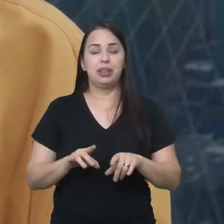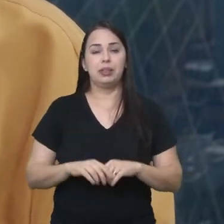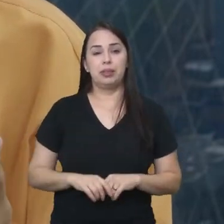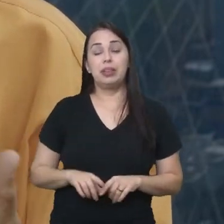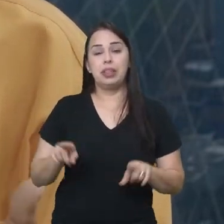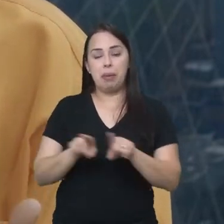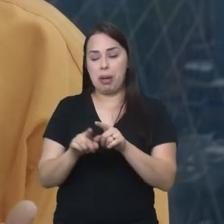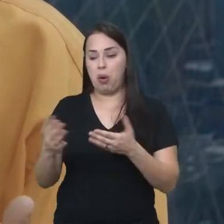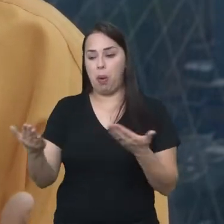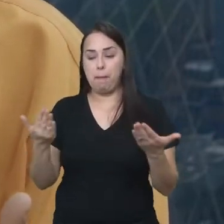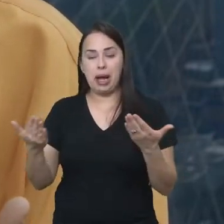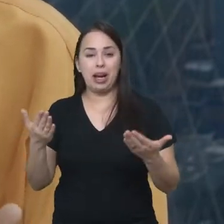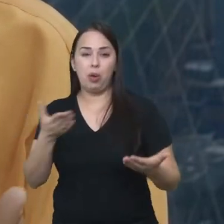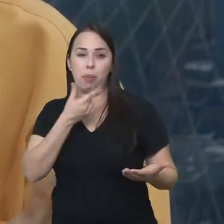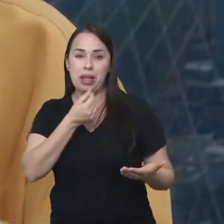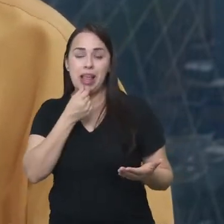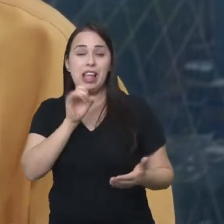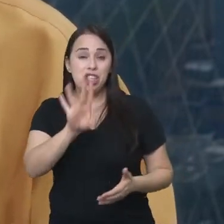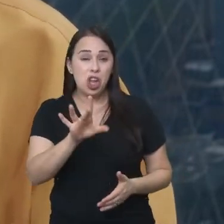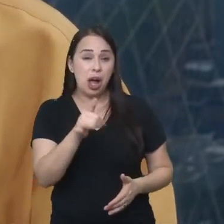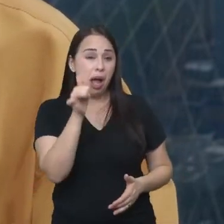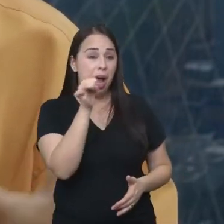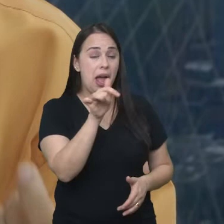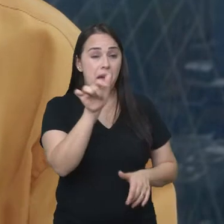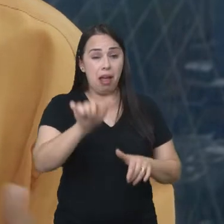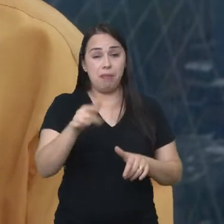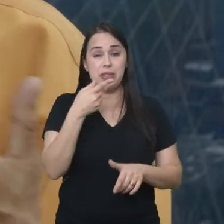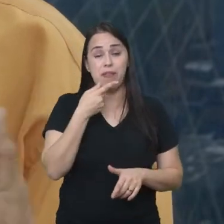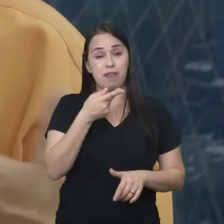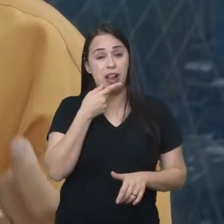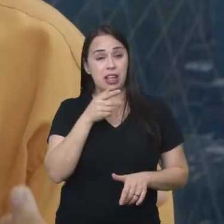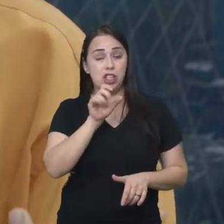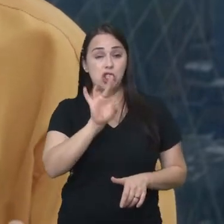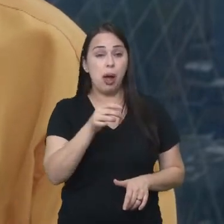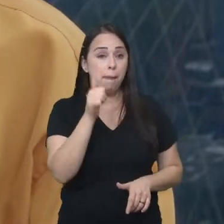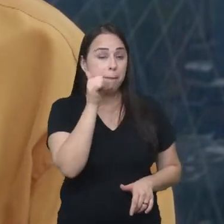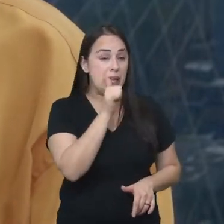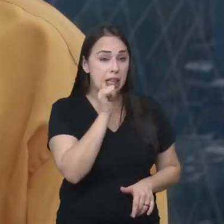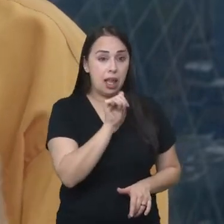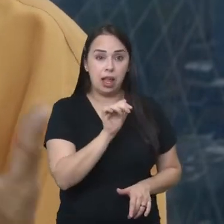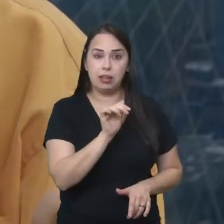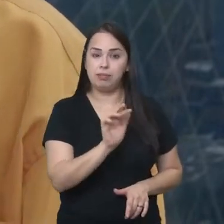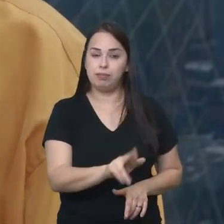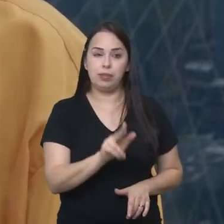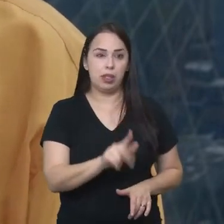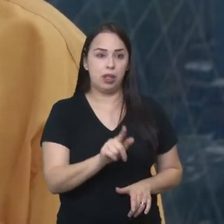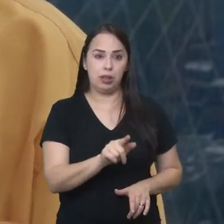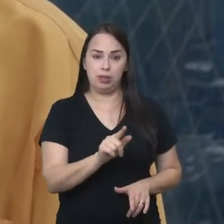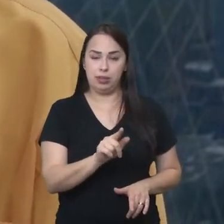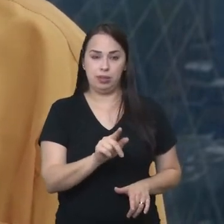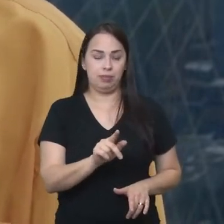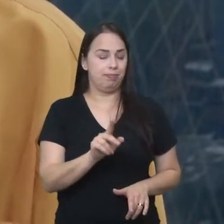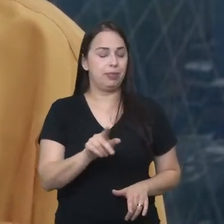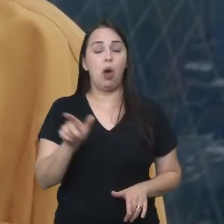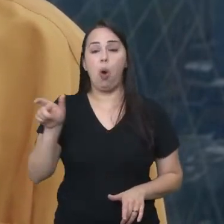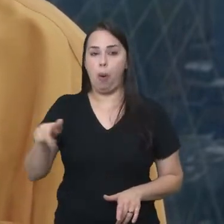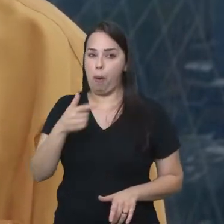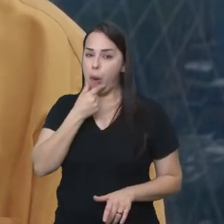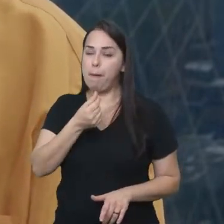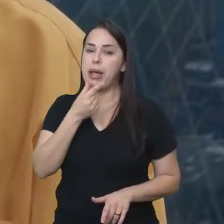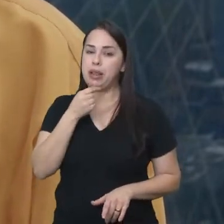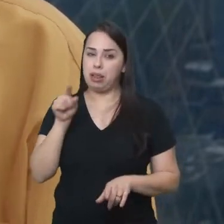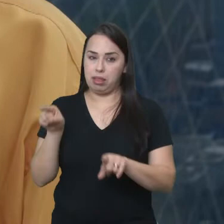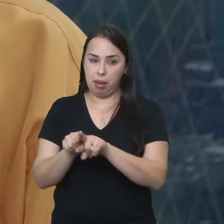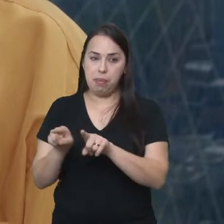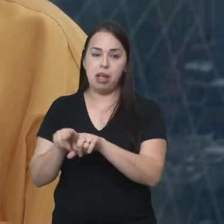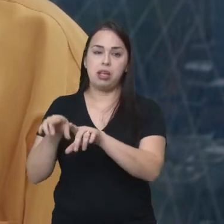não, só é abuso cometido contra a menina, né? Muitas vezes vão procurar as meninas. Não, meninos também sofrem violência, né?